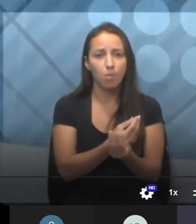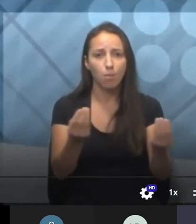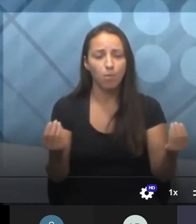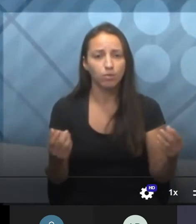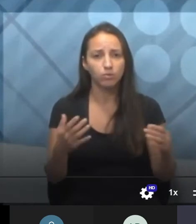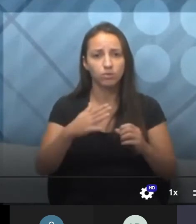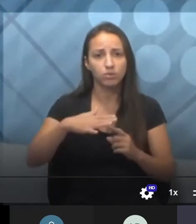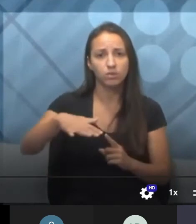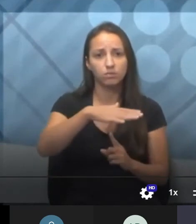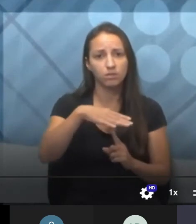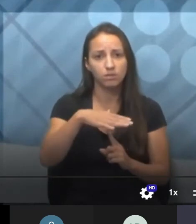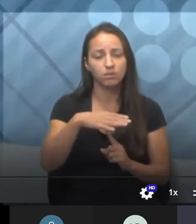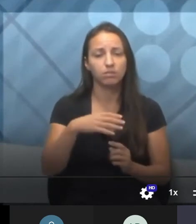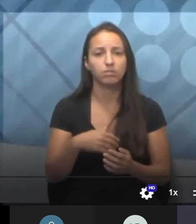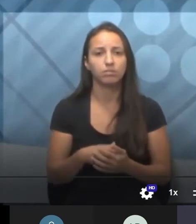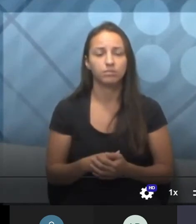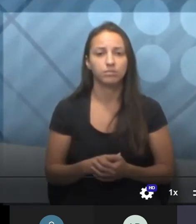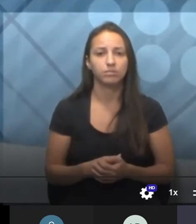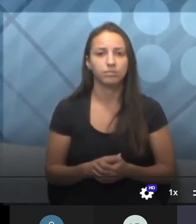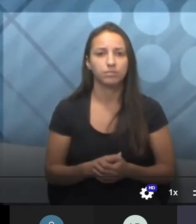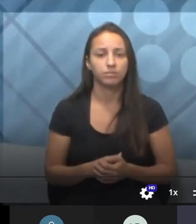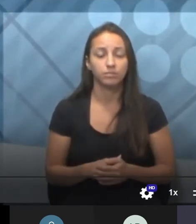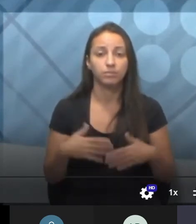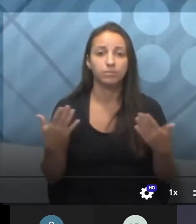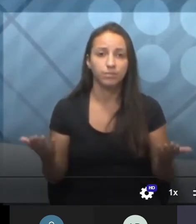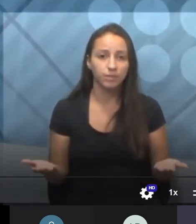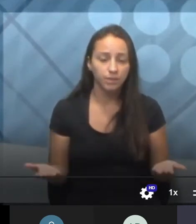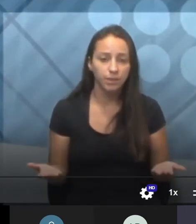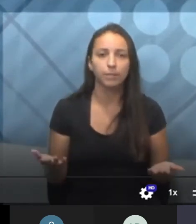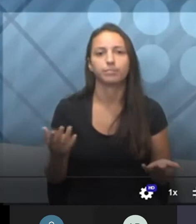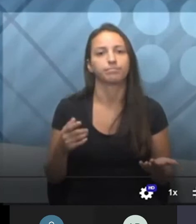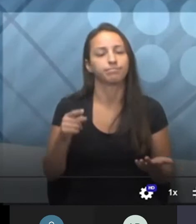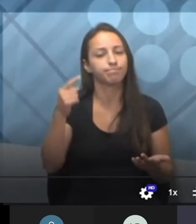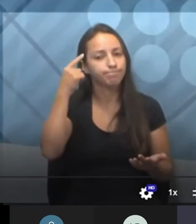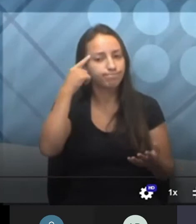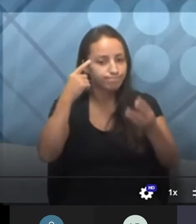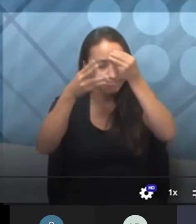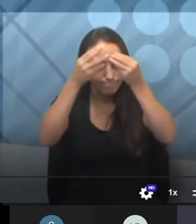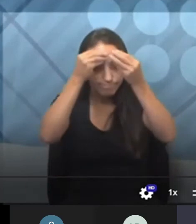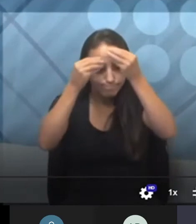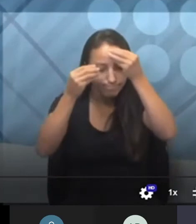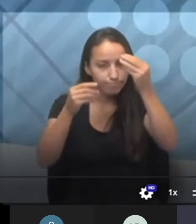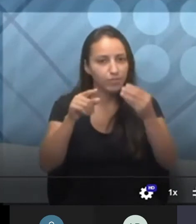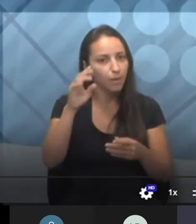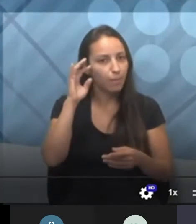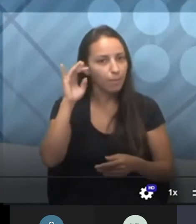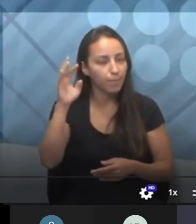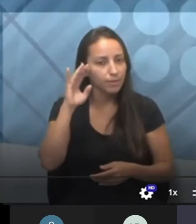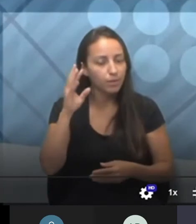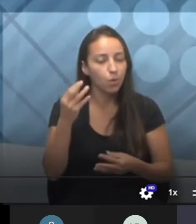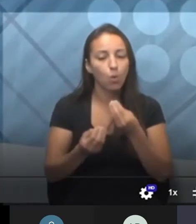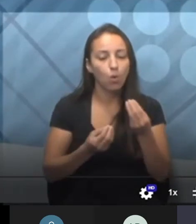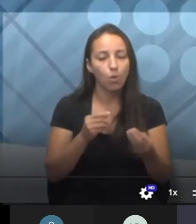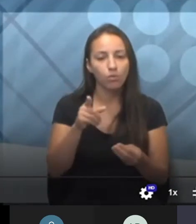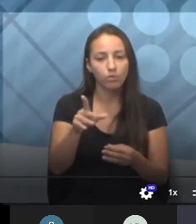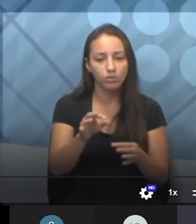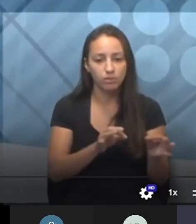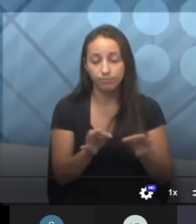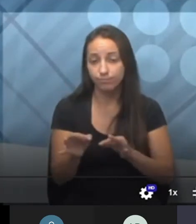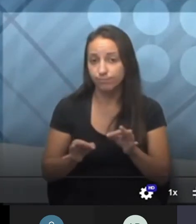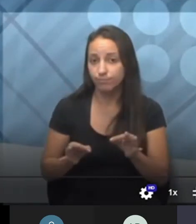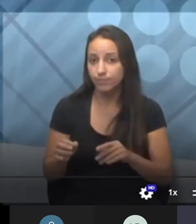conforme professor ou alunos queiram utilizá-la. Então, vai colocando tudo isso na sua cabeça aí e vai pensando como é que você vai